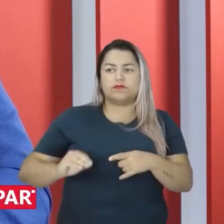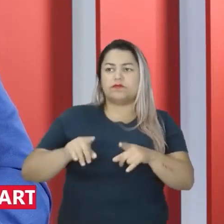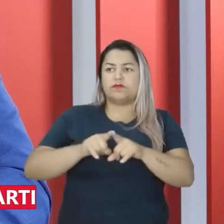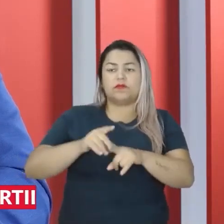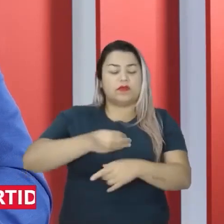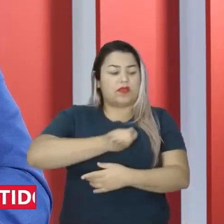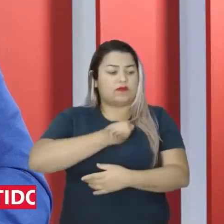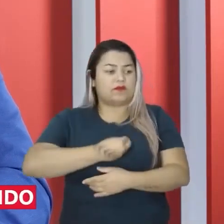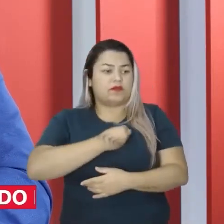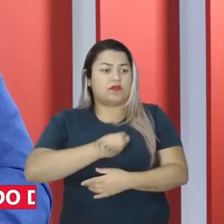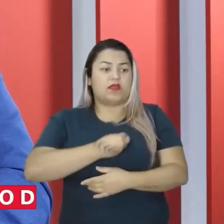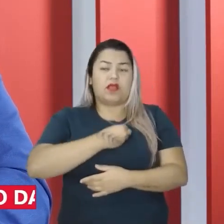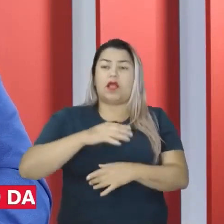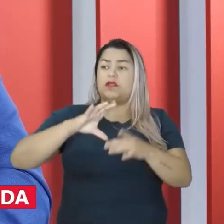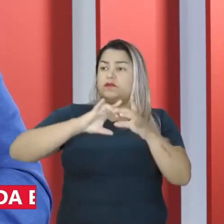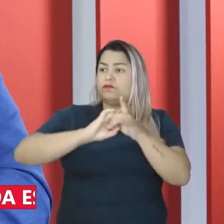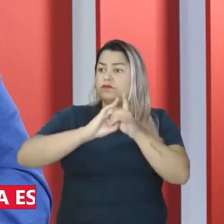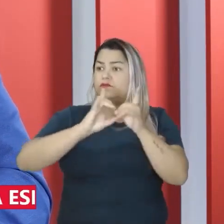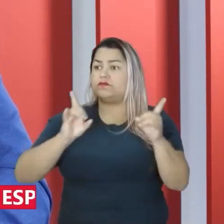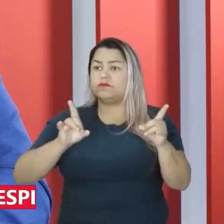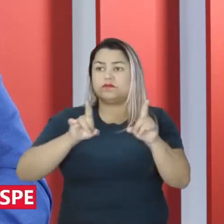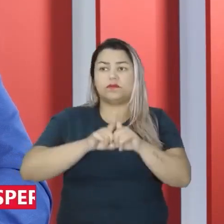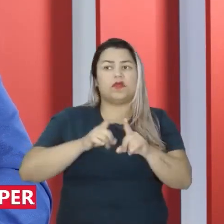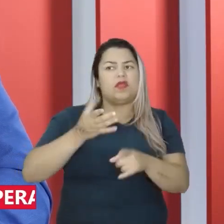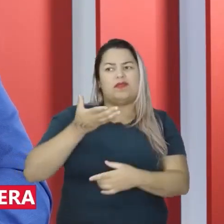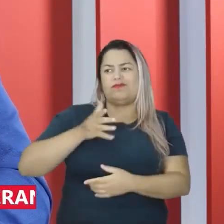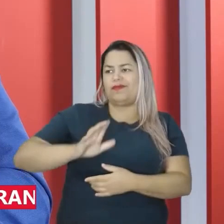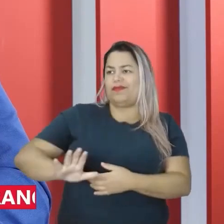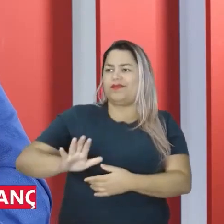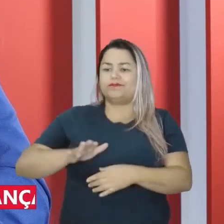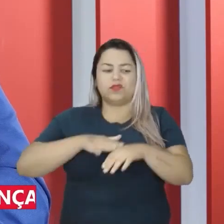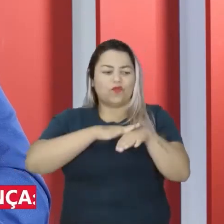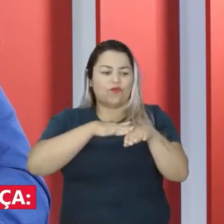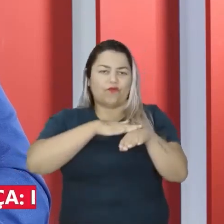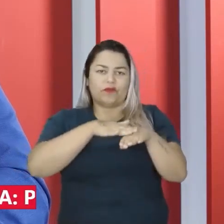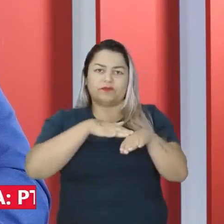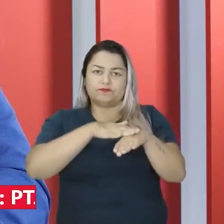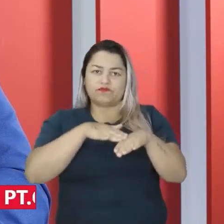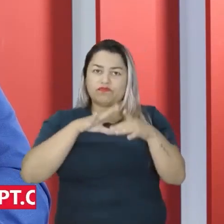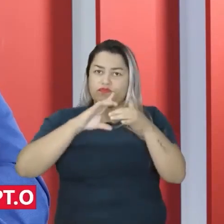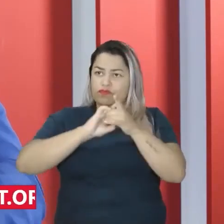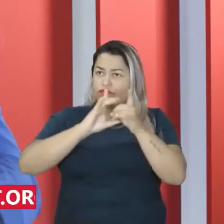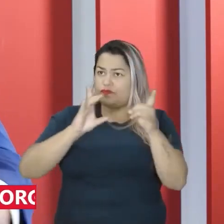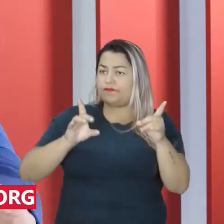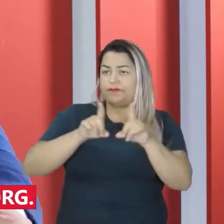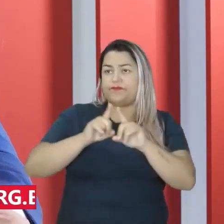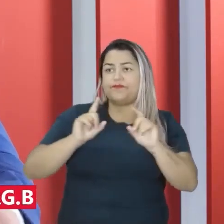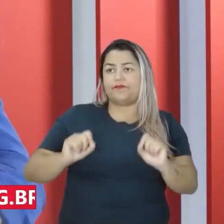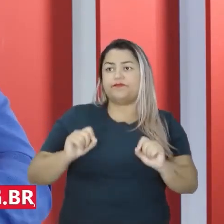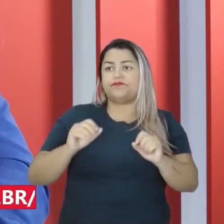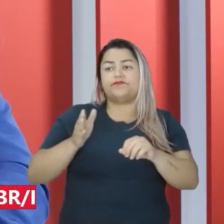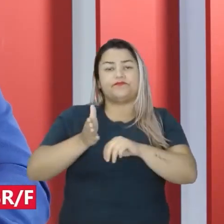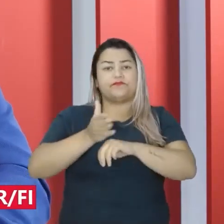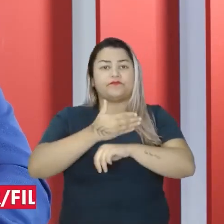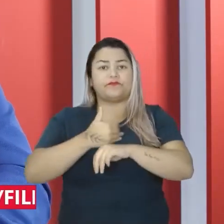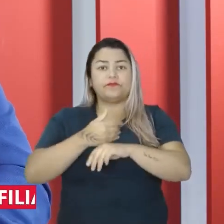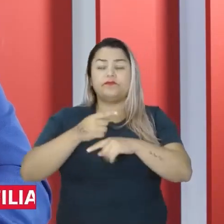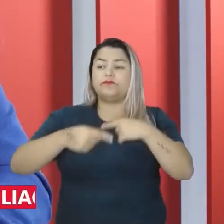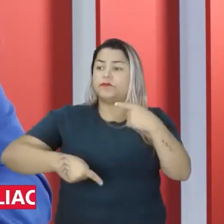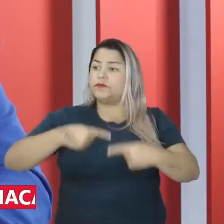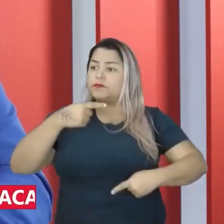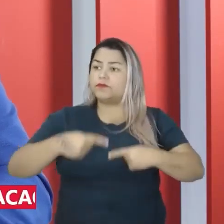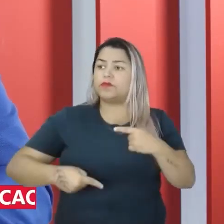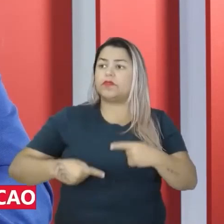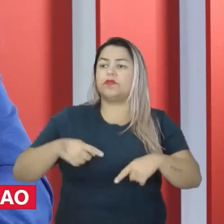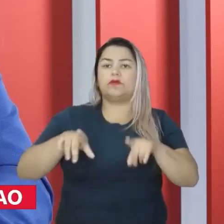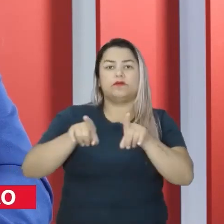a vida, quem nega a democracia, com esse eu não quero nem papo. Agora, com o Centro Democrático, que eventualmente eu divide um ponto da política econômica